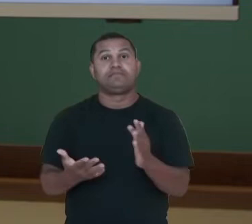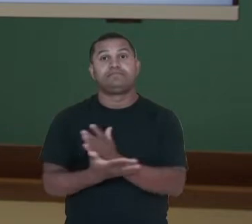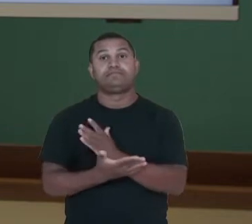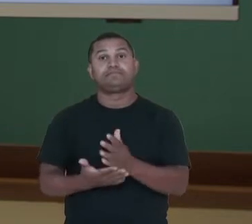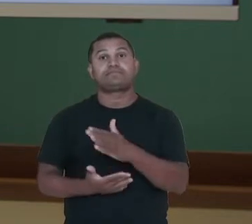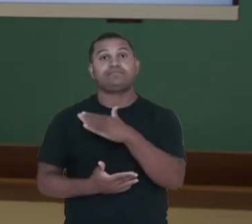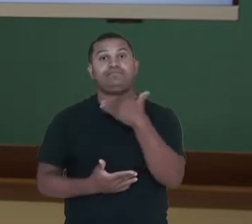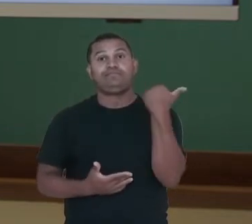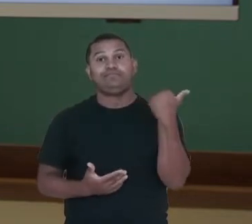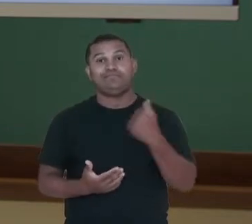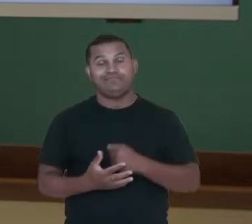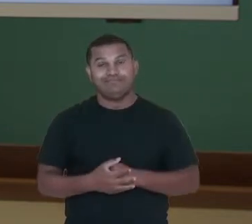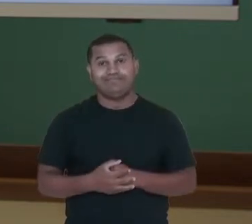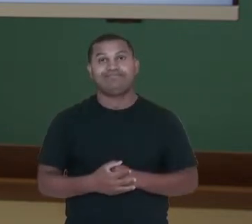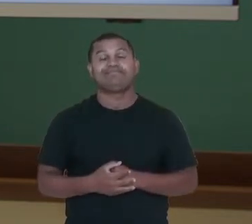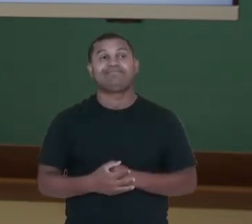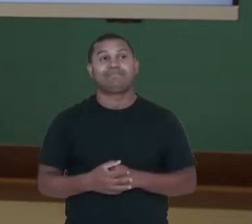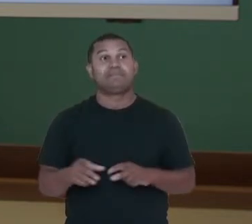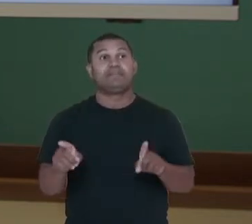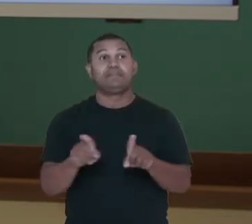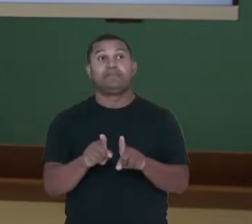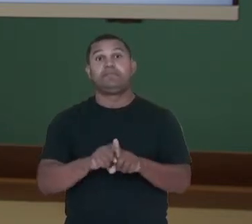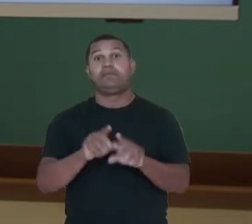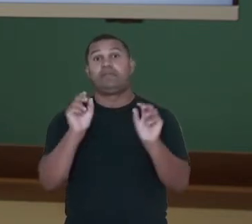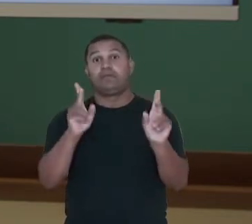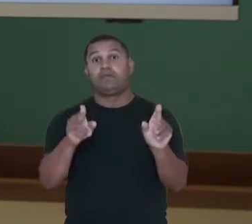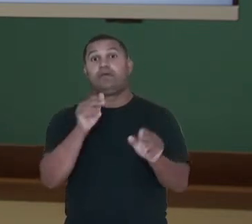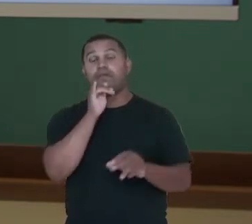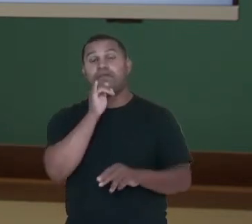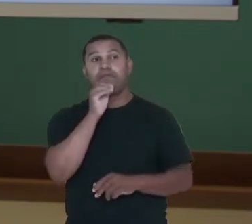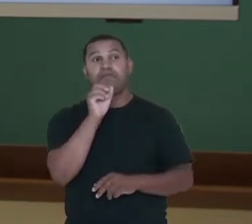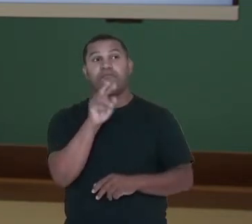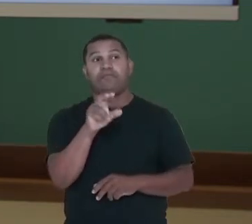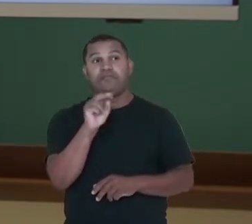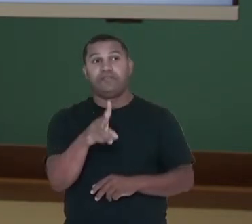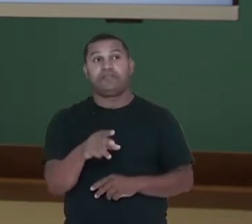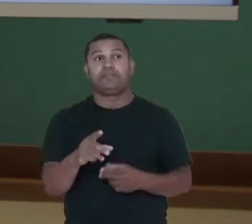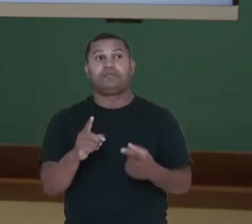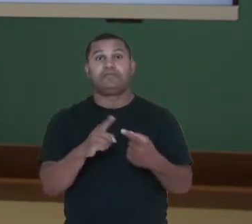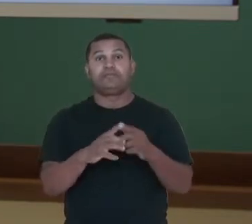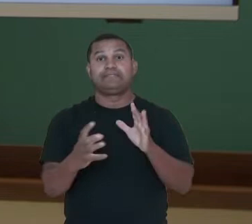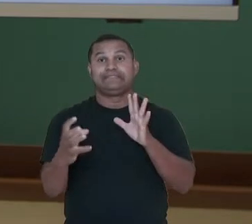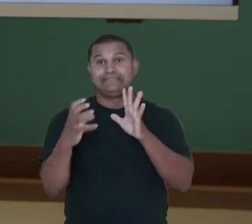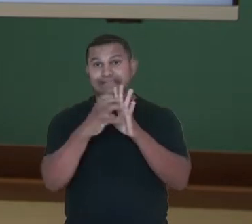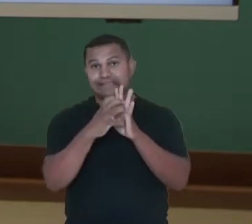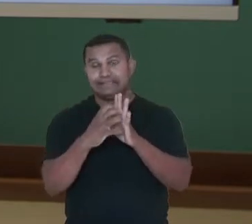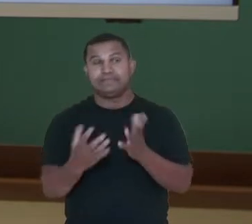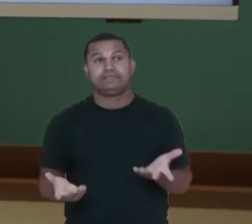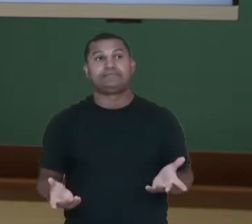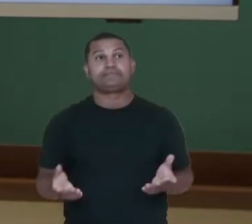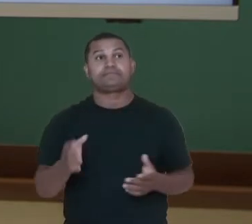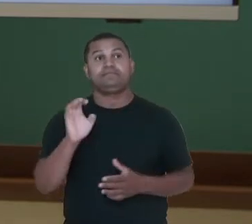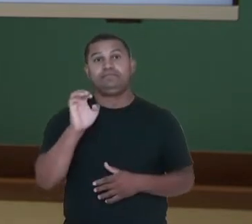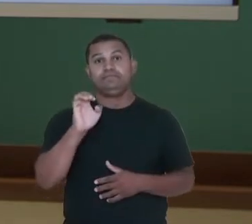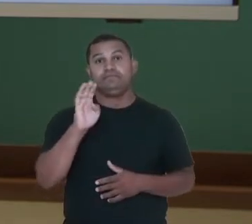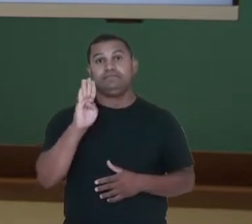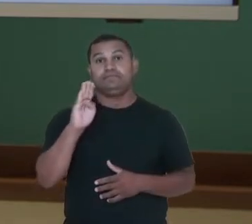repercussões sociais, como é o caso do vírus Ebola, da AIDS, né? Nós temos uma doença